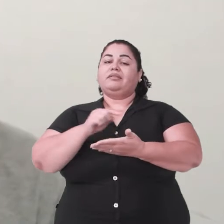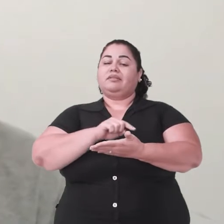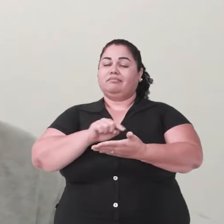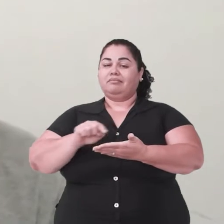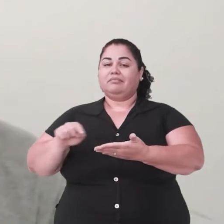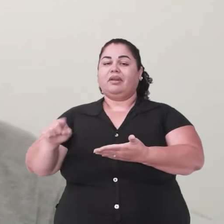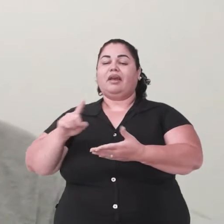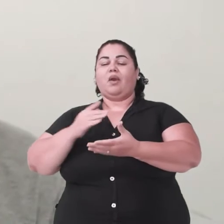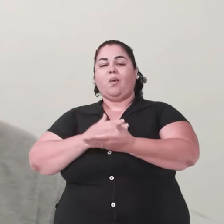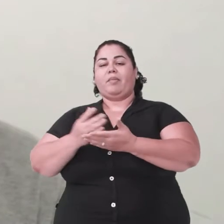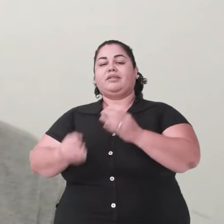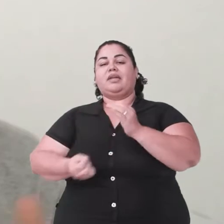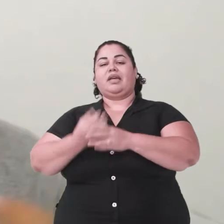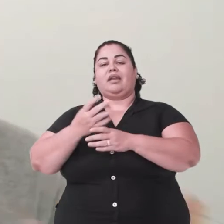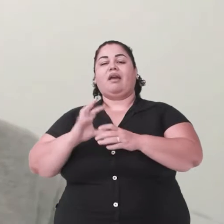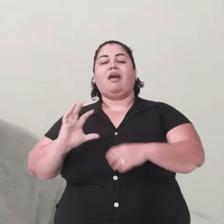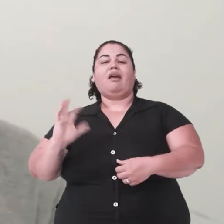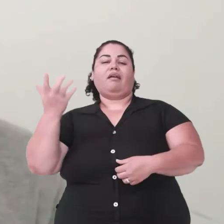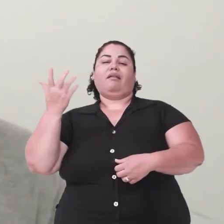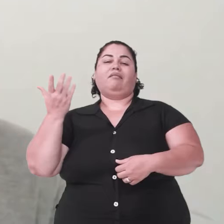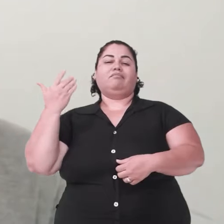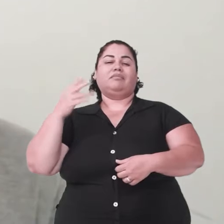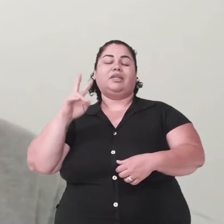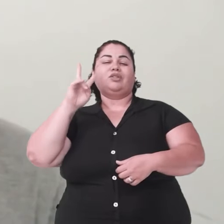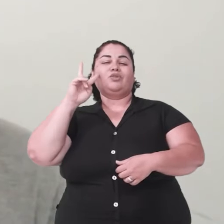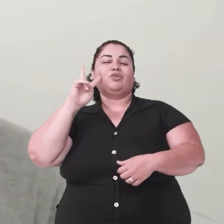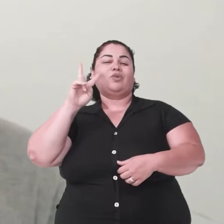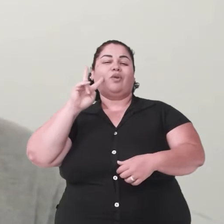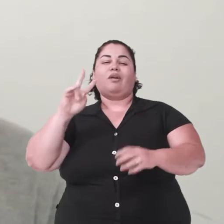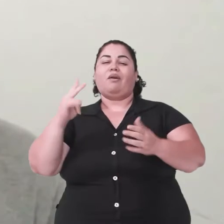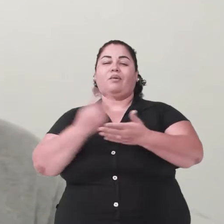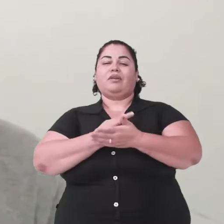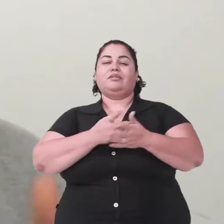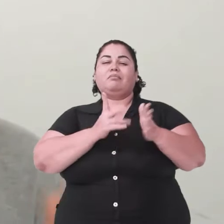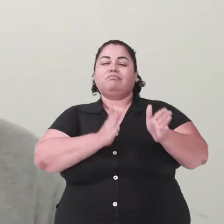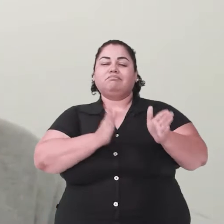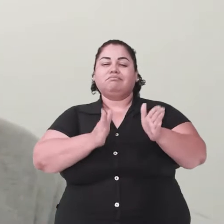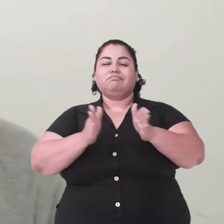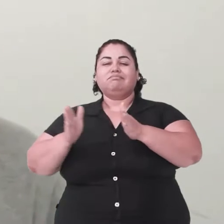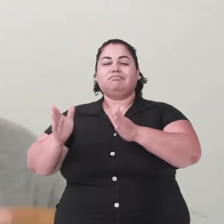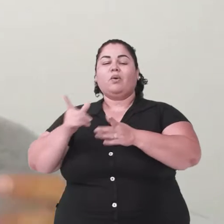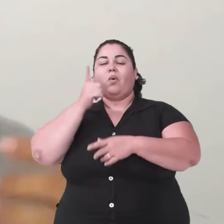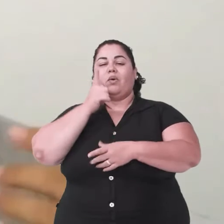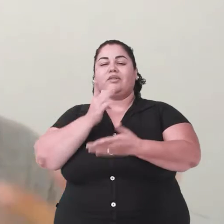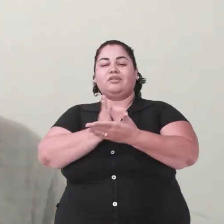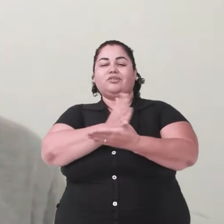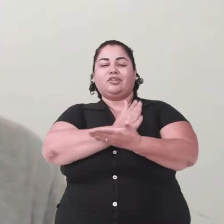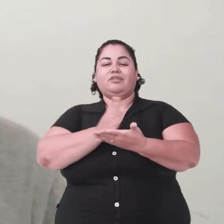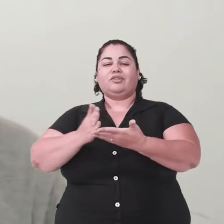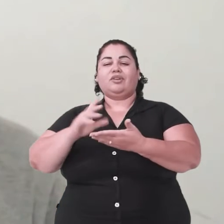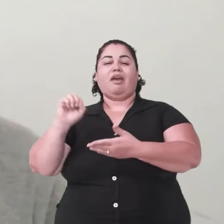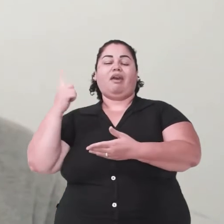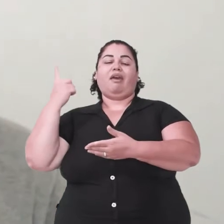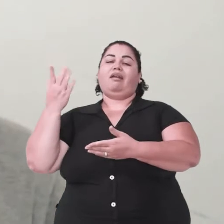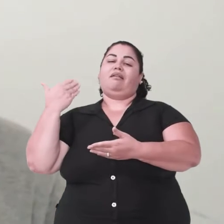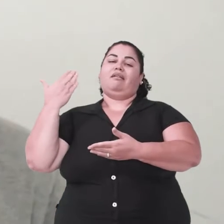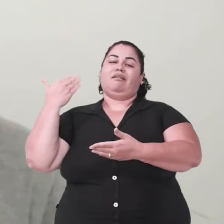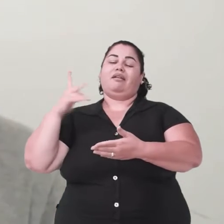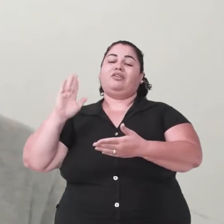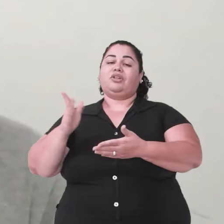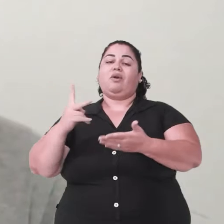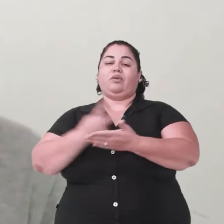deles criar épocas históricas, né? Dividir a história em eras